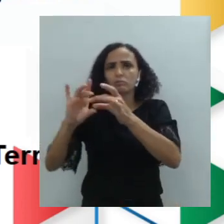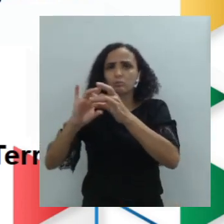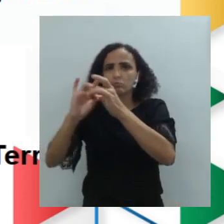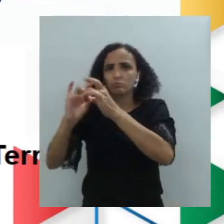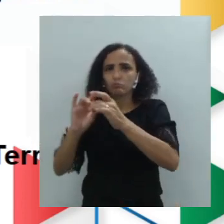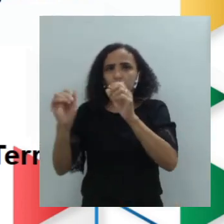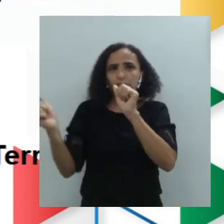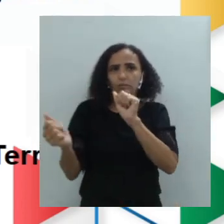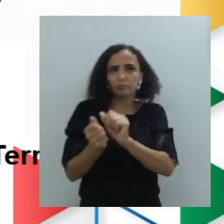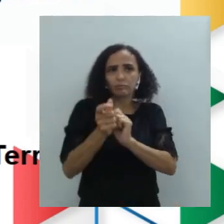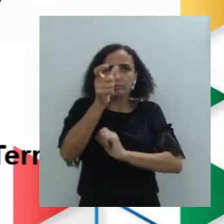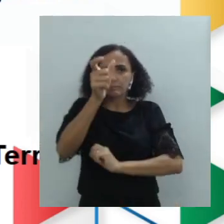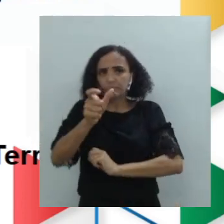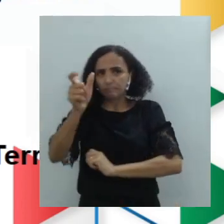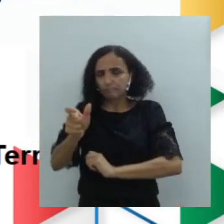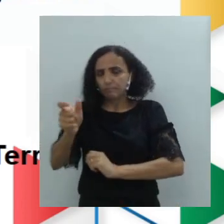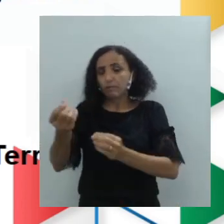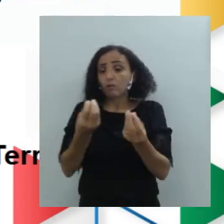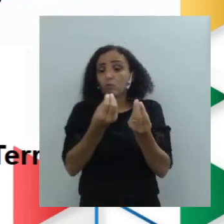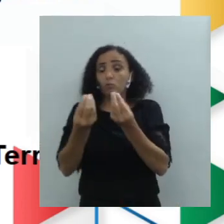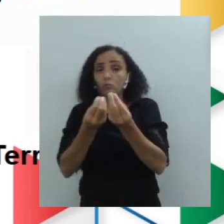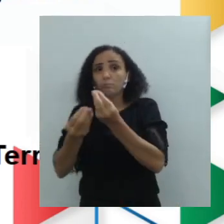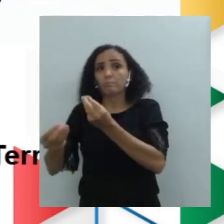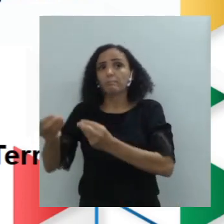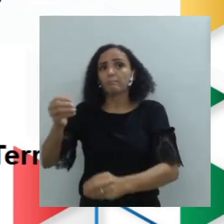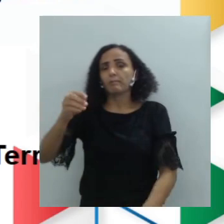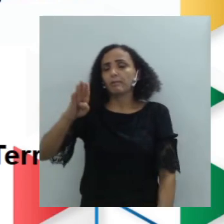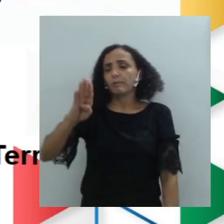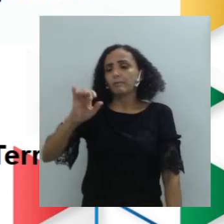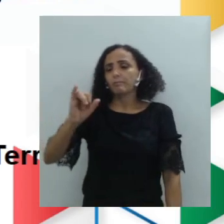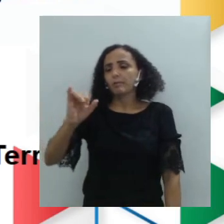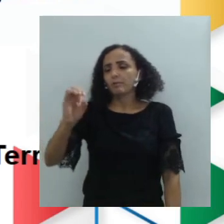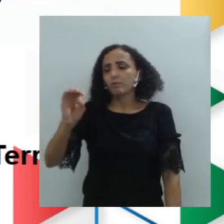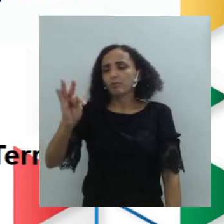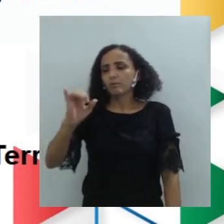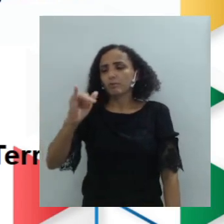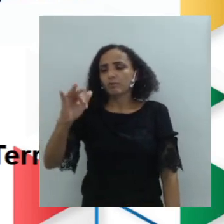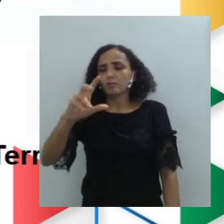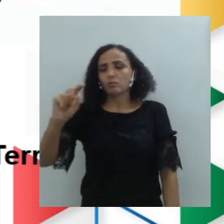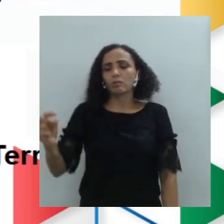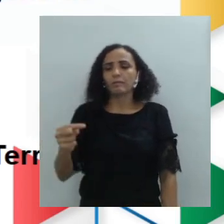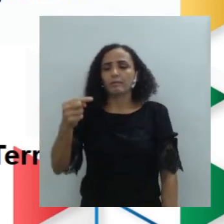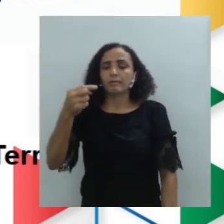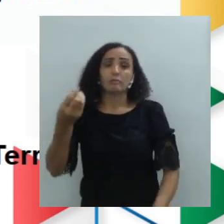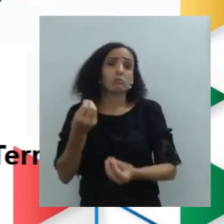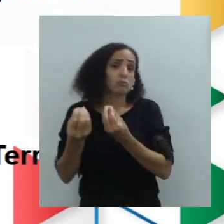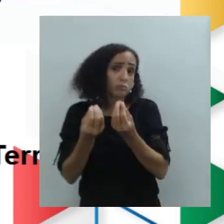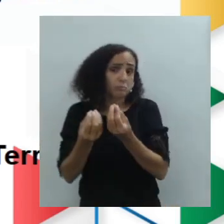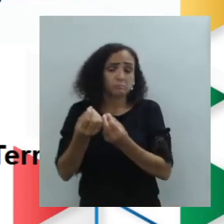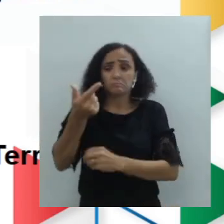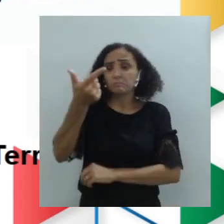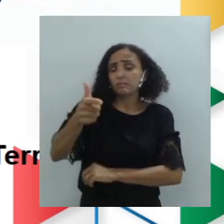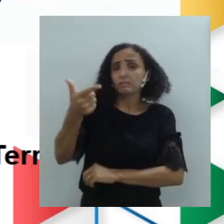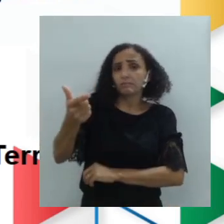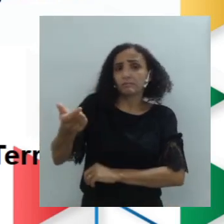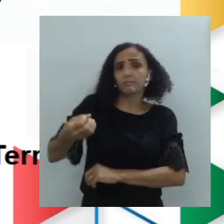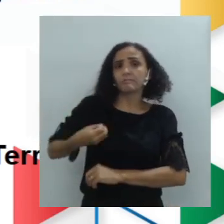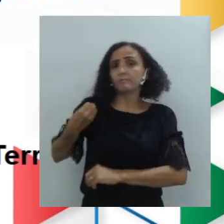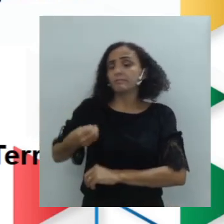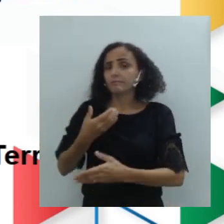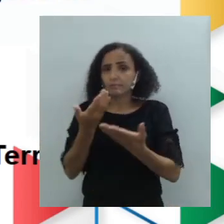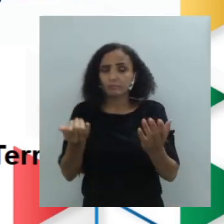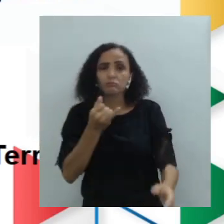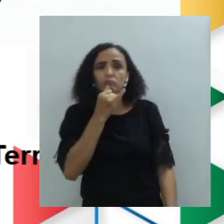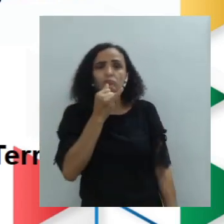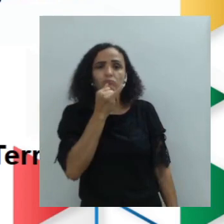fatores bióticos e abióticos. A é negação, a não tem vida, tá certo? Por